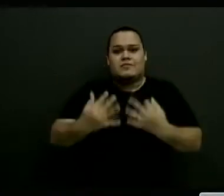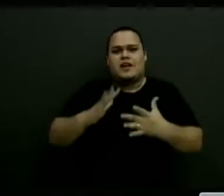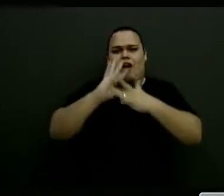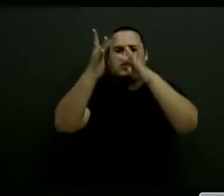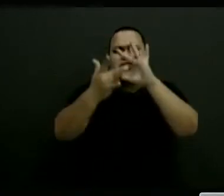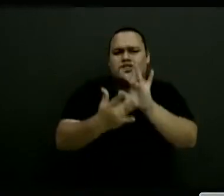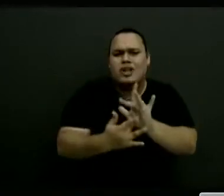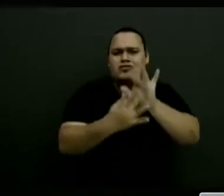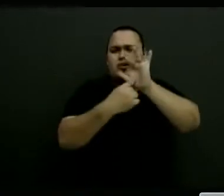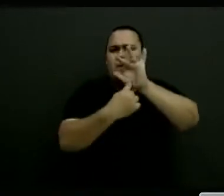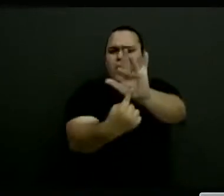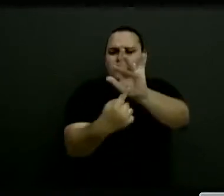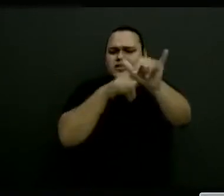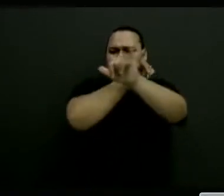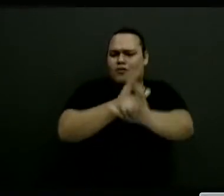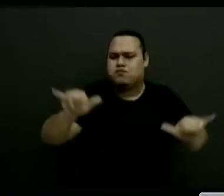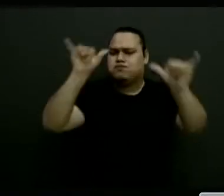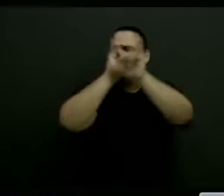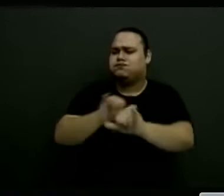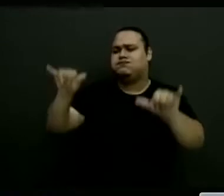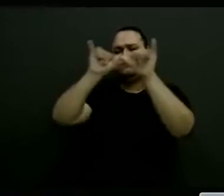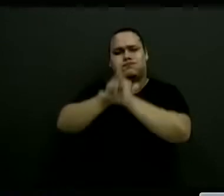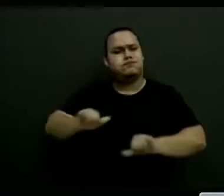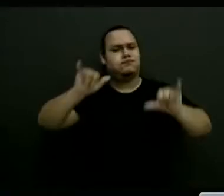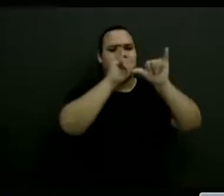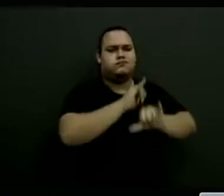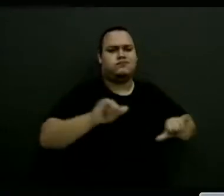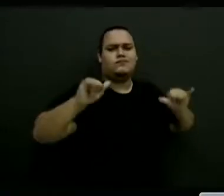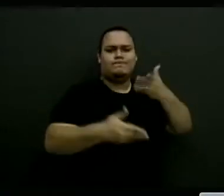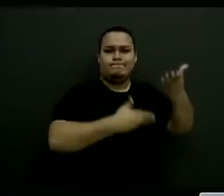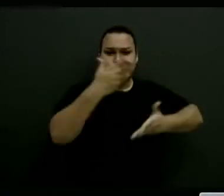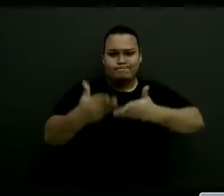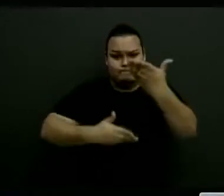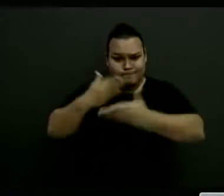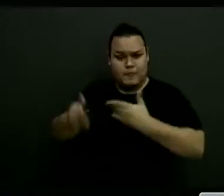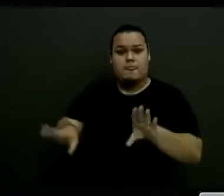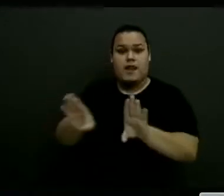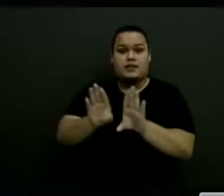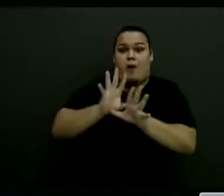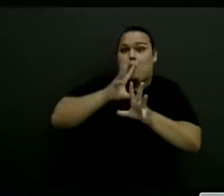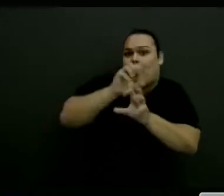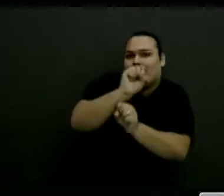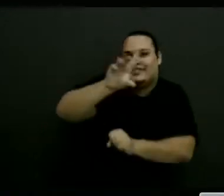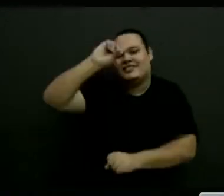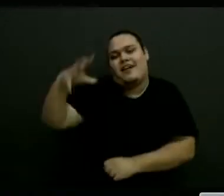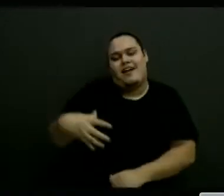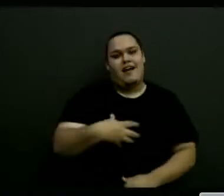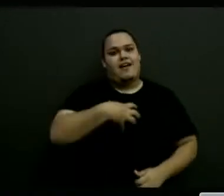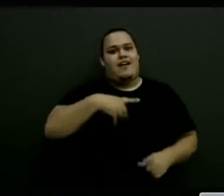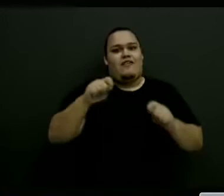E Dunamis também é o poder de Deus que mora em nós para operar em